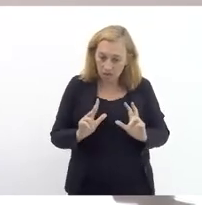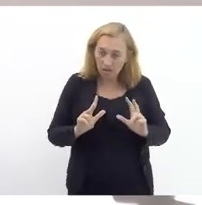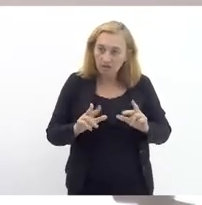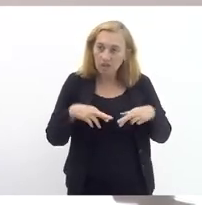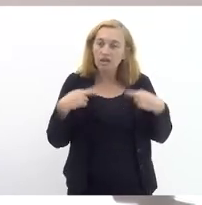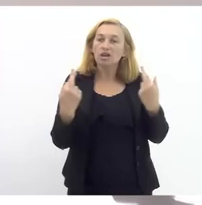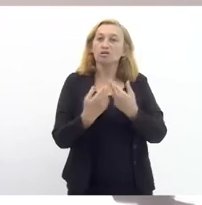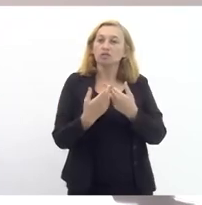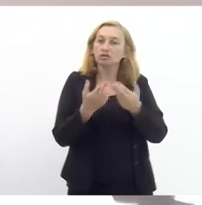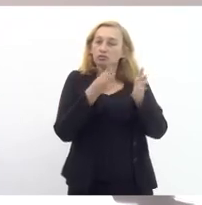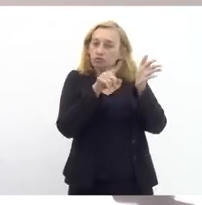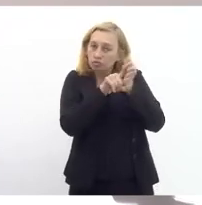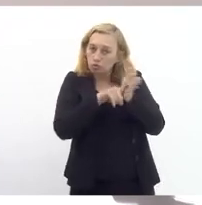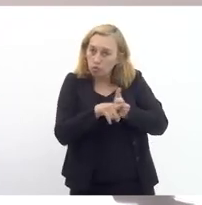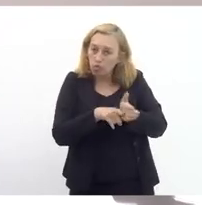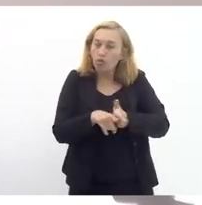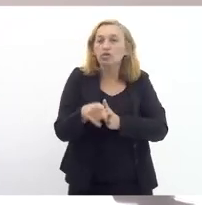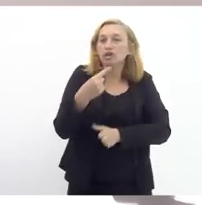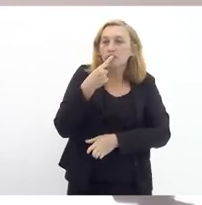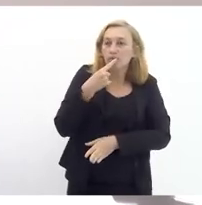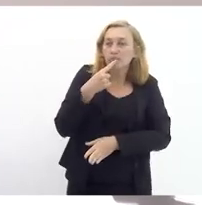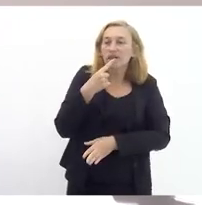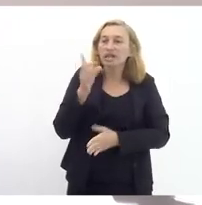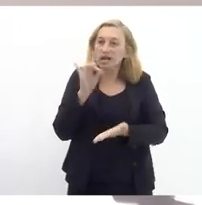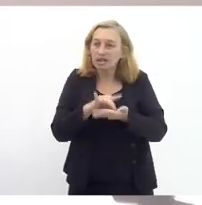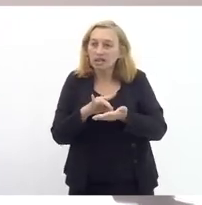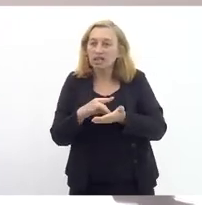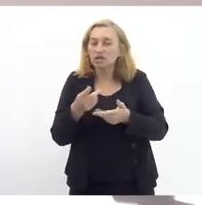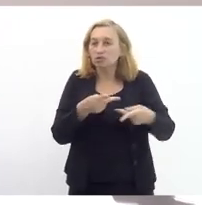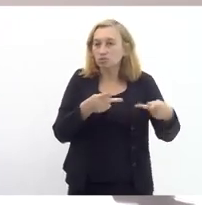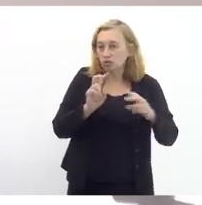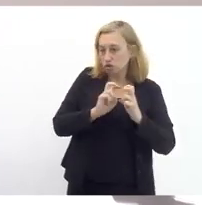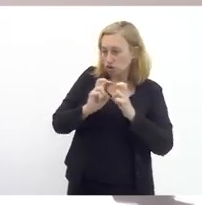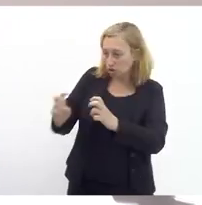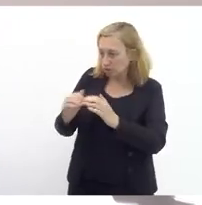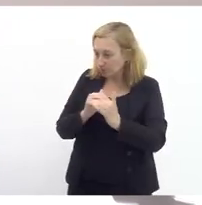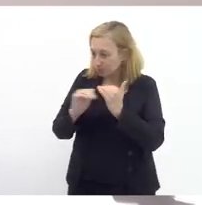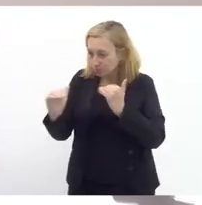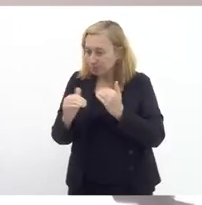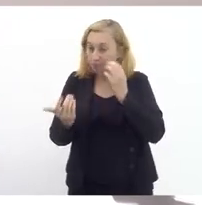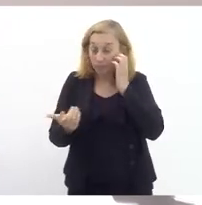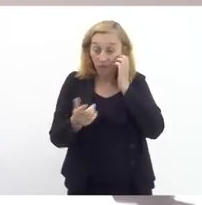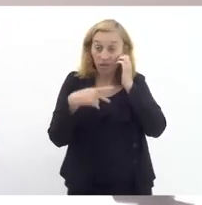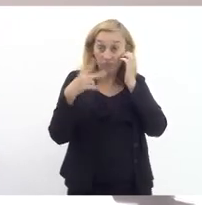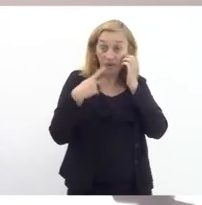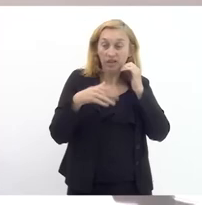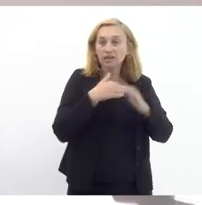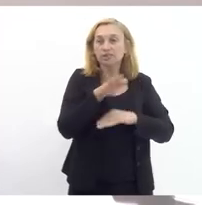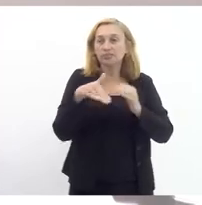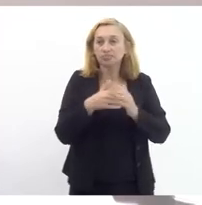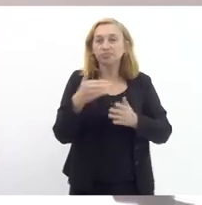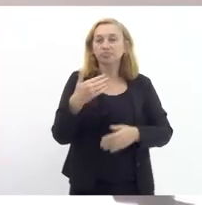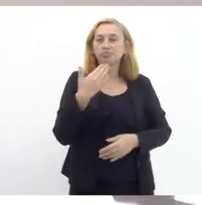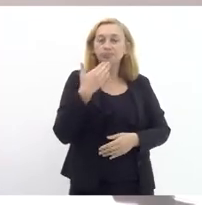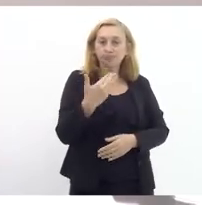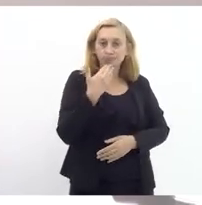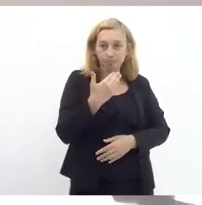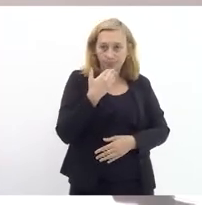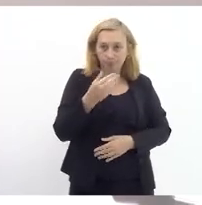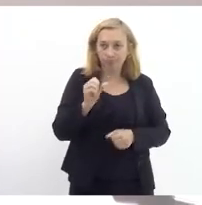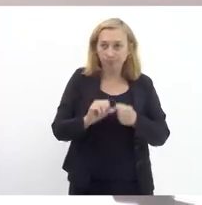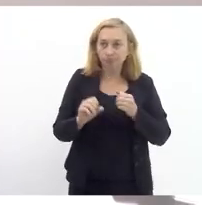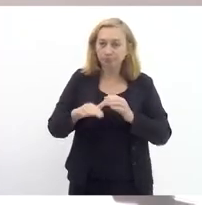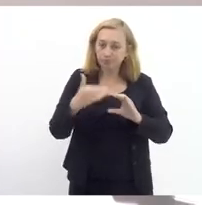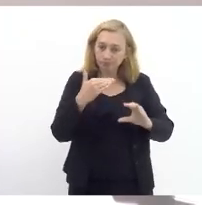para ver de perto a realidade dos trens da Supervia. E, ao mesmo tempo, ressaltar que todas as solicitações que forem feitas podem